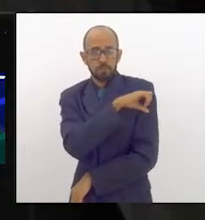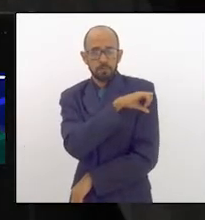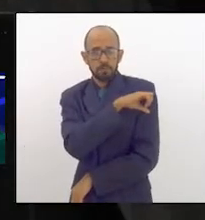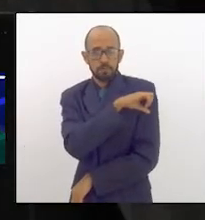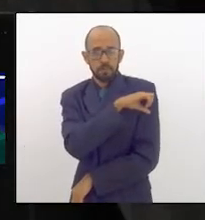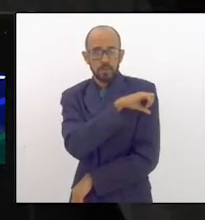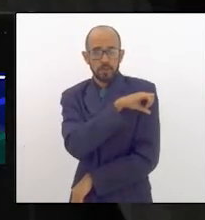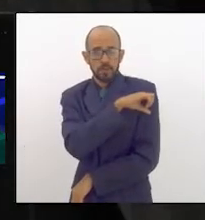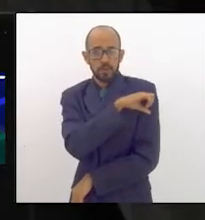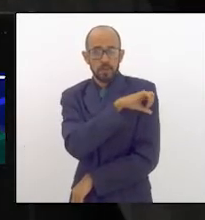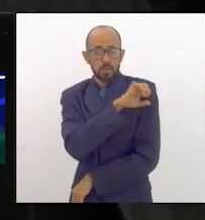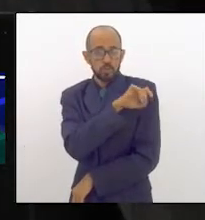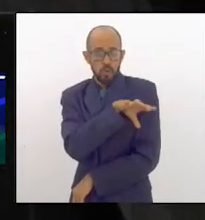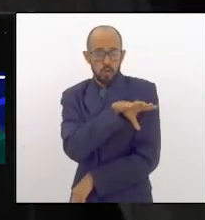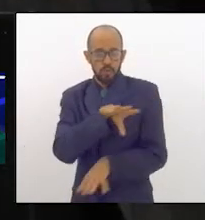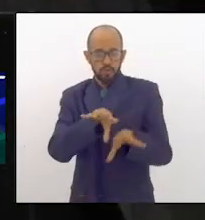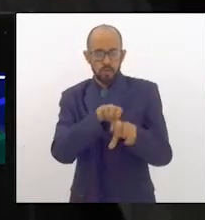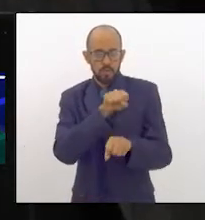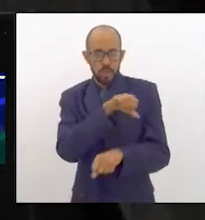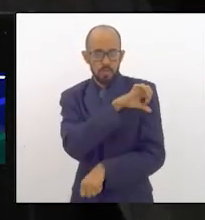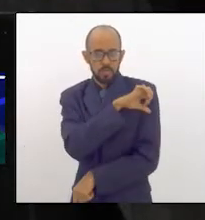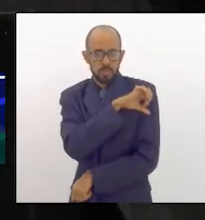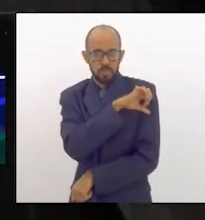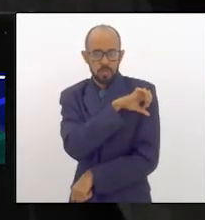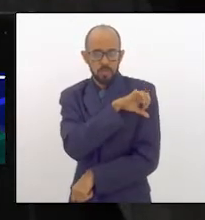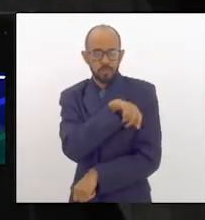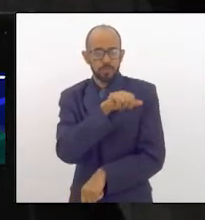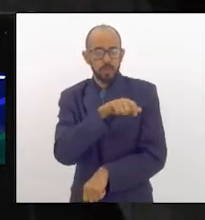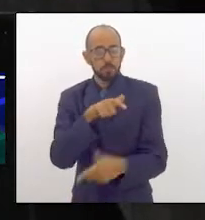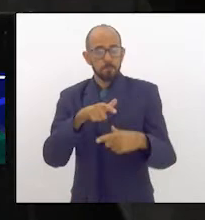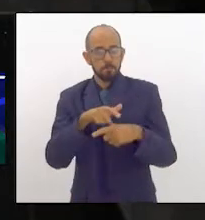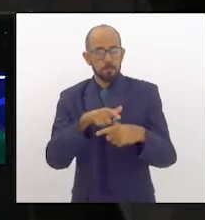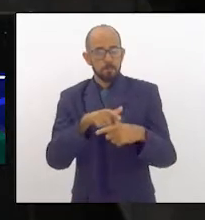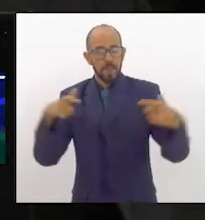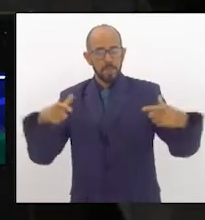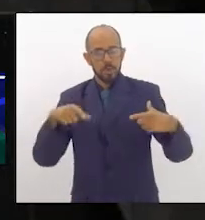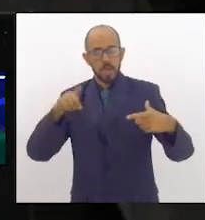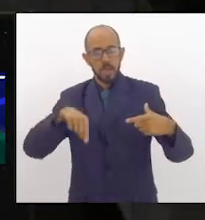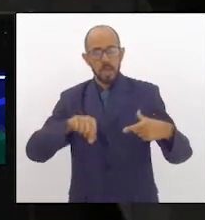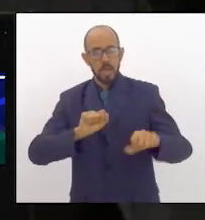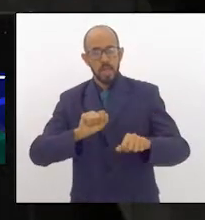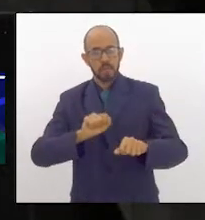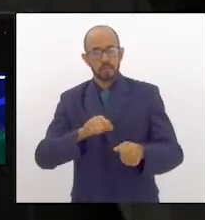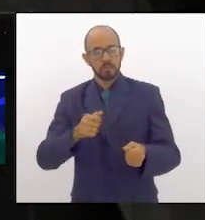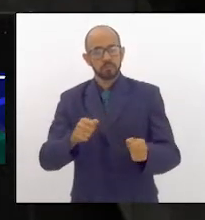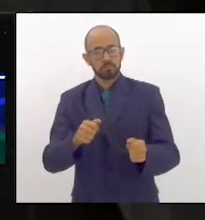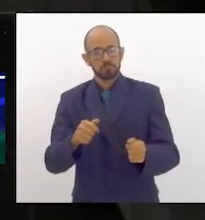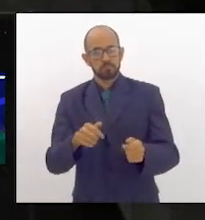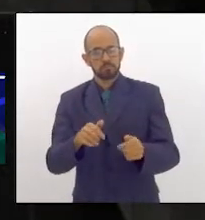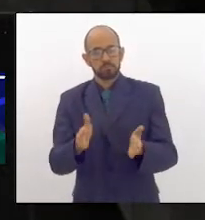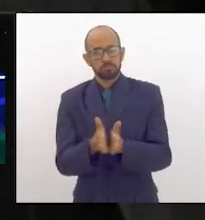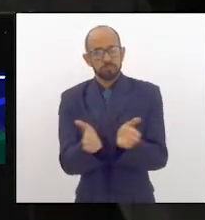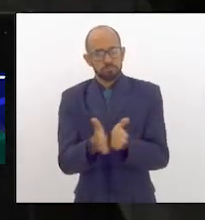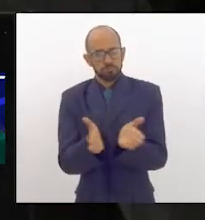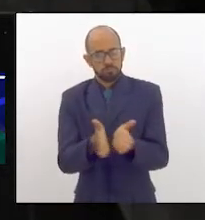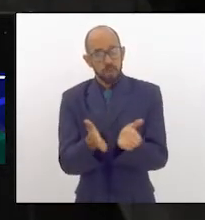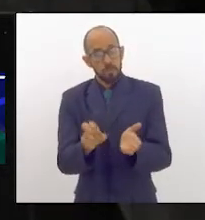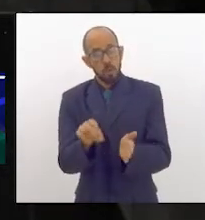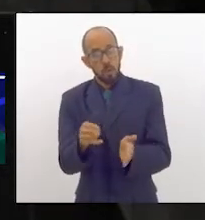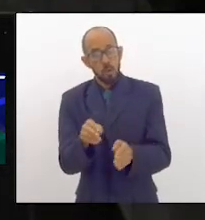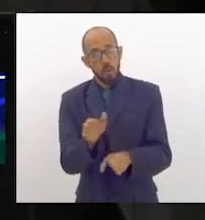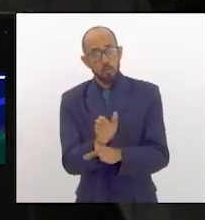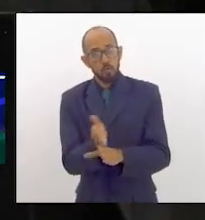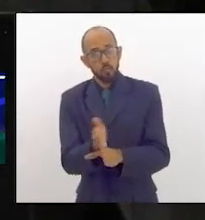geralmente na sua grande maioria de origem Popular muitos muitos e muitas em situação de vulnerabilidade